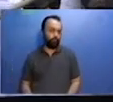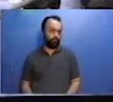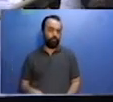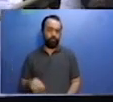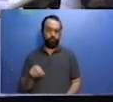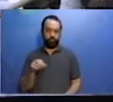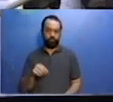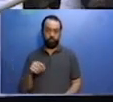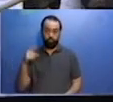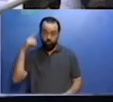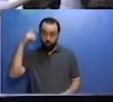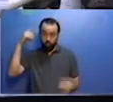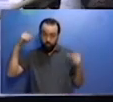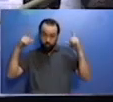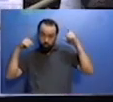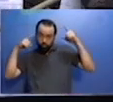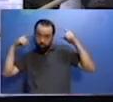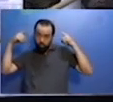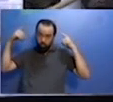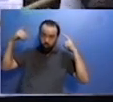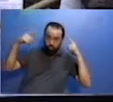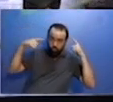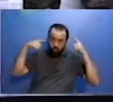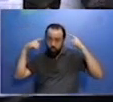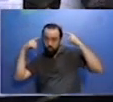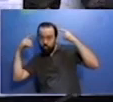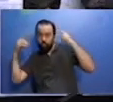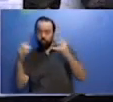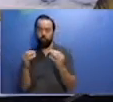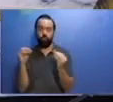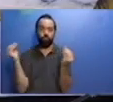substâncias alucinógenas também que pode fazer mal à saúde.